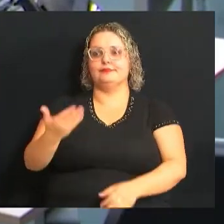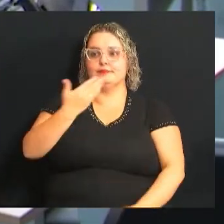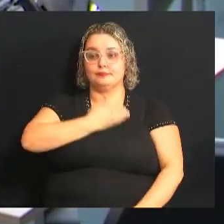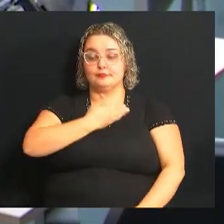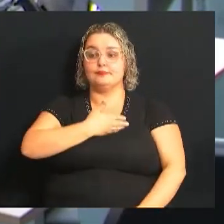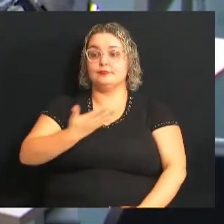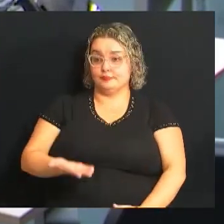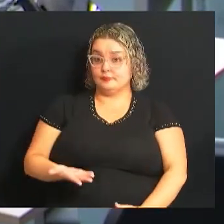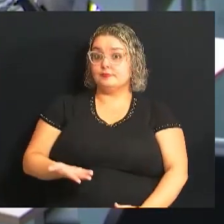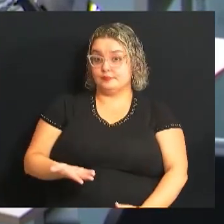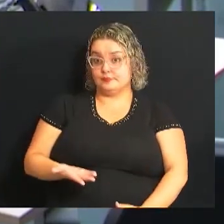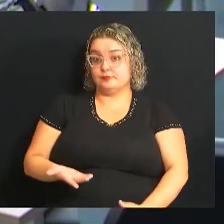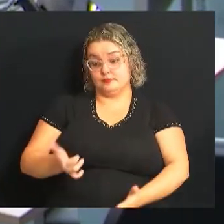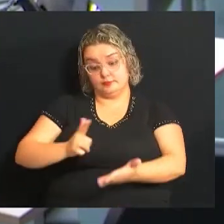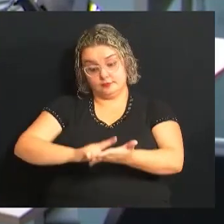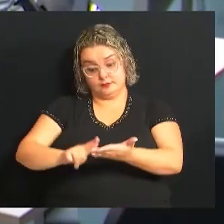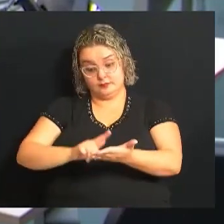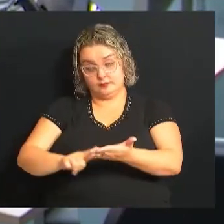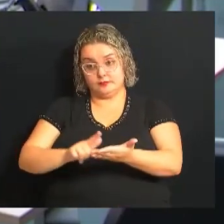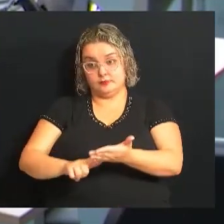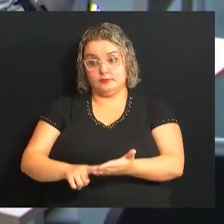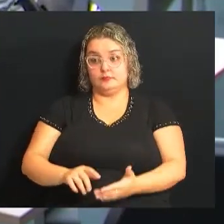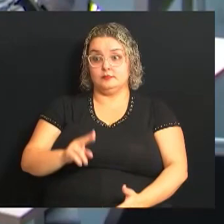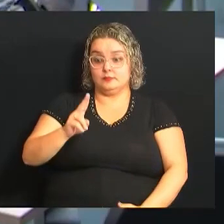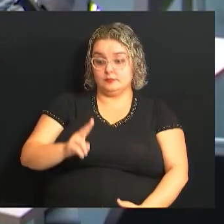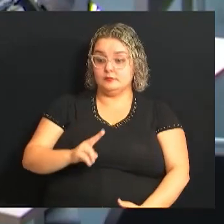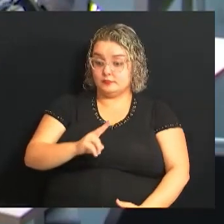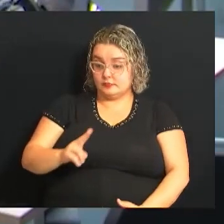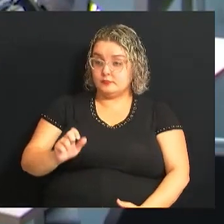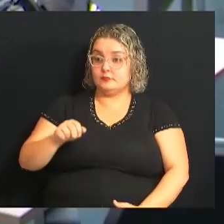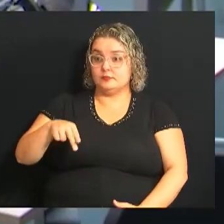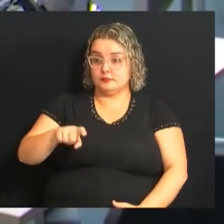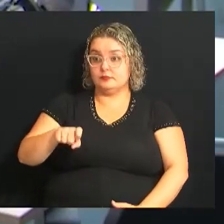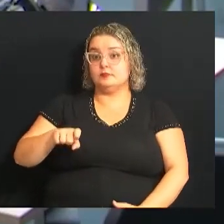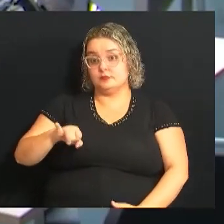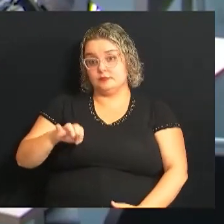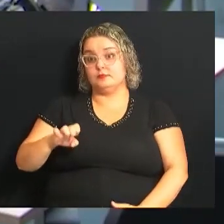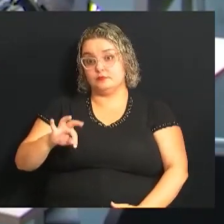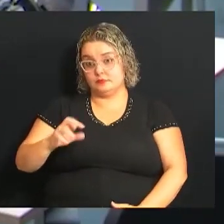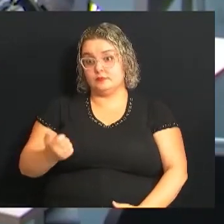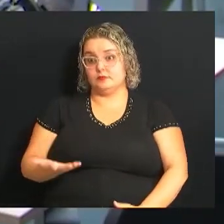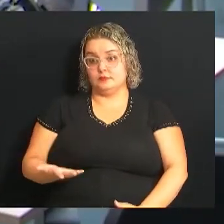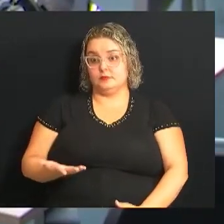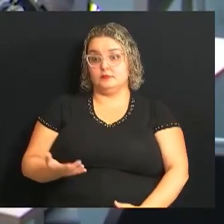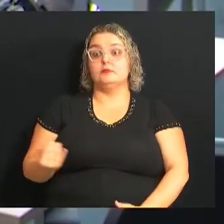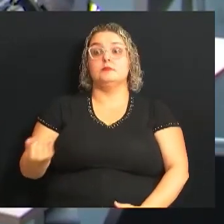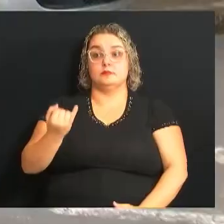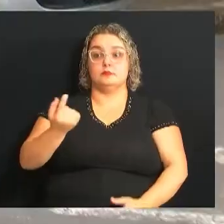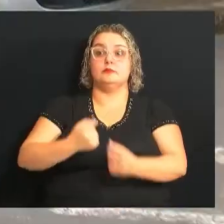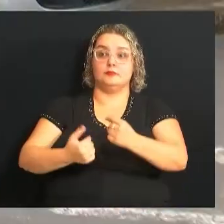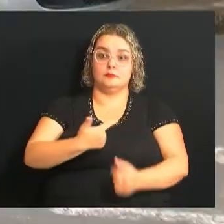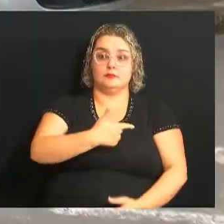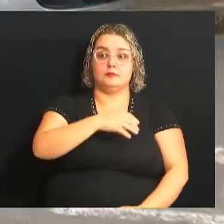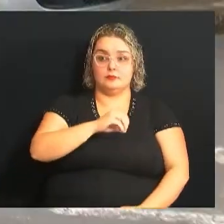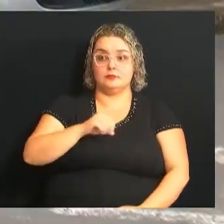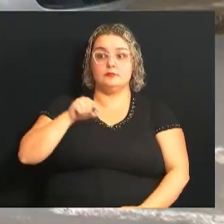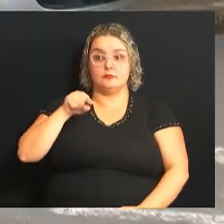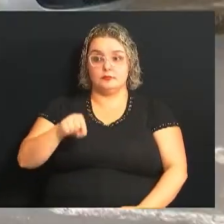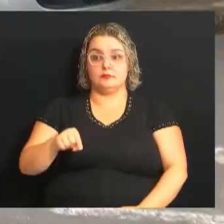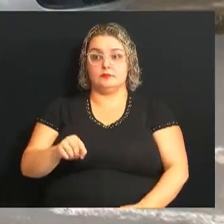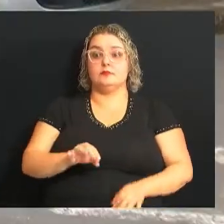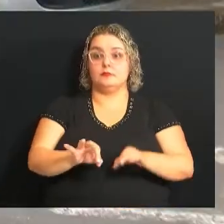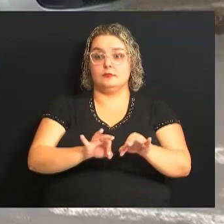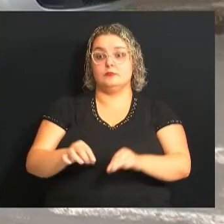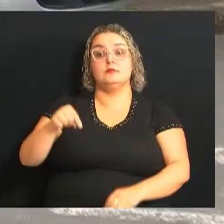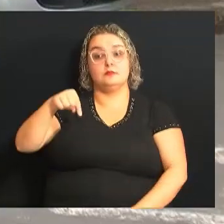próprio agora a esterilização no centro da Anchieta, no antigo centro de saúde da Anchieta, eu achei de extrema importância, destinei R$200 mil para esse projeto. Aqui para